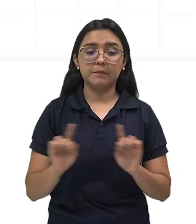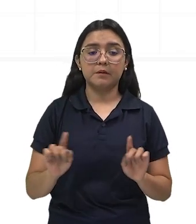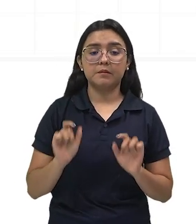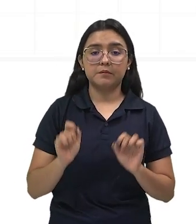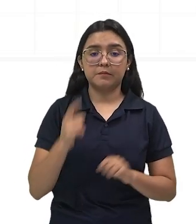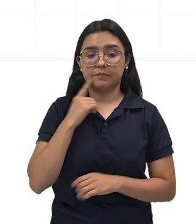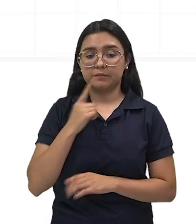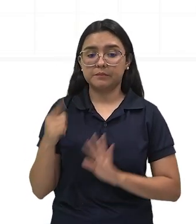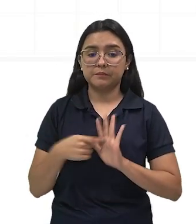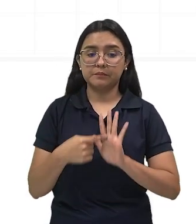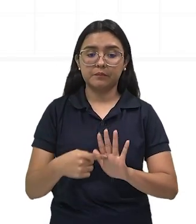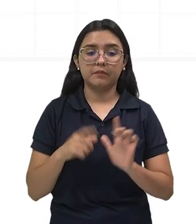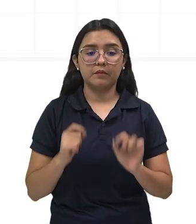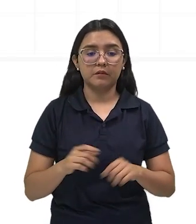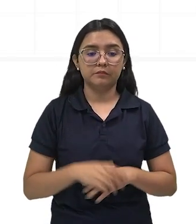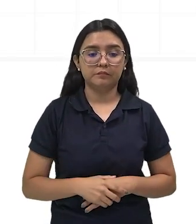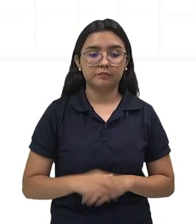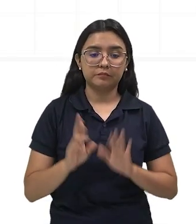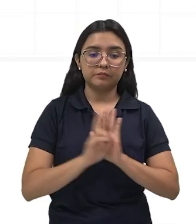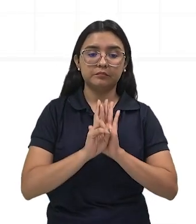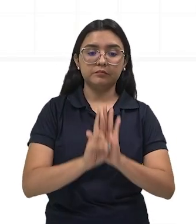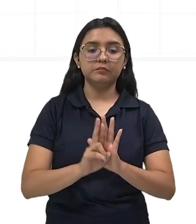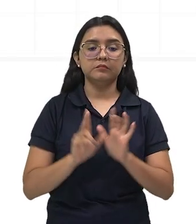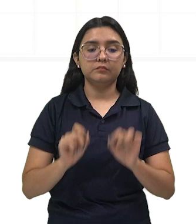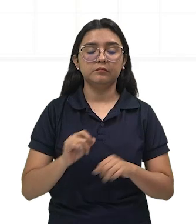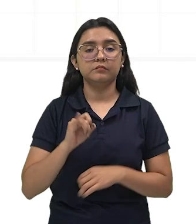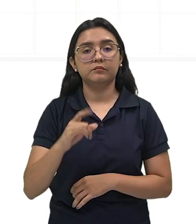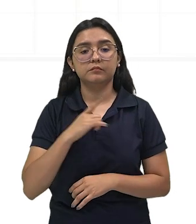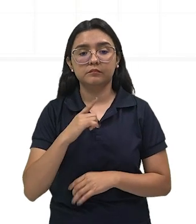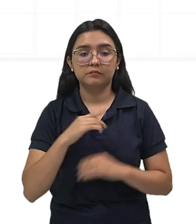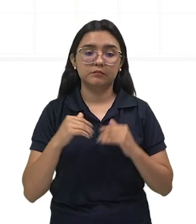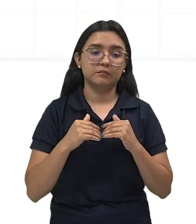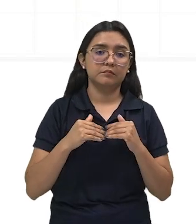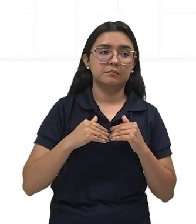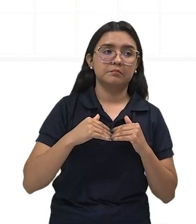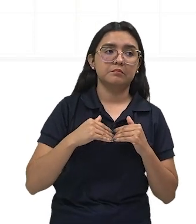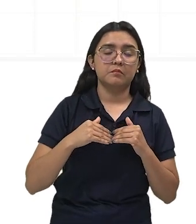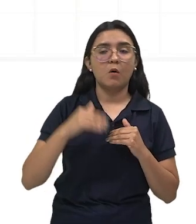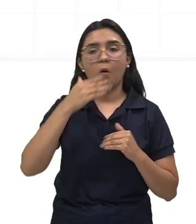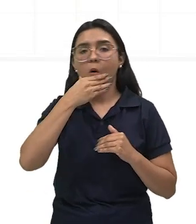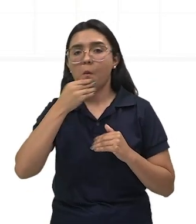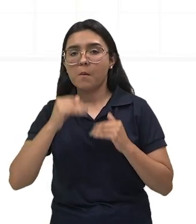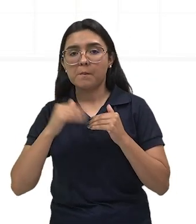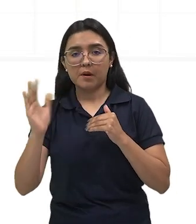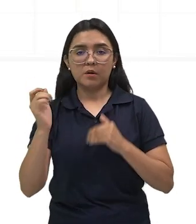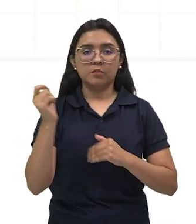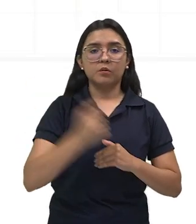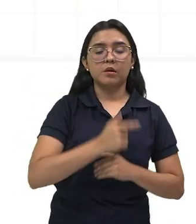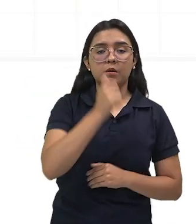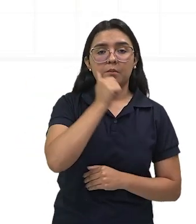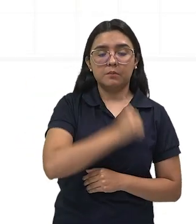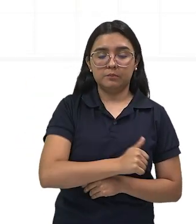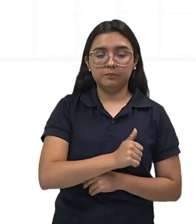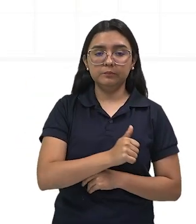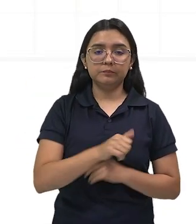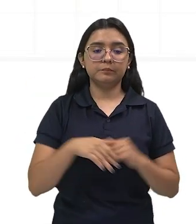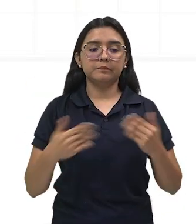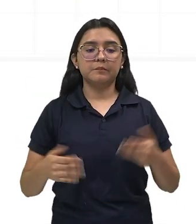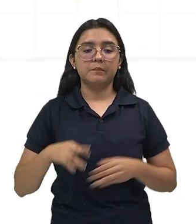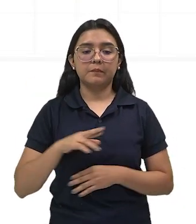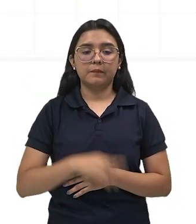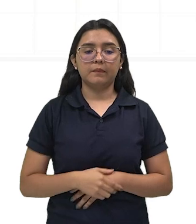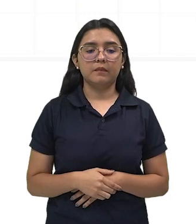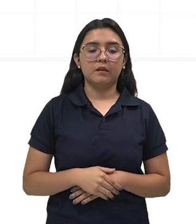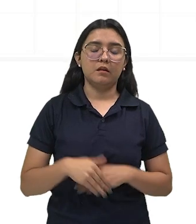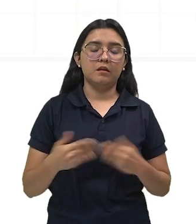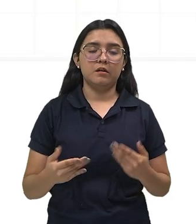ó, se você fazer uma representatividade, se tem mais homens do que mulheres, aqui não é um